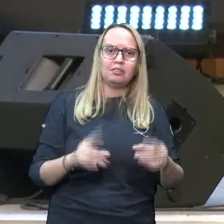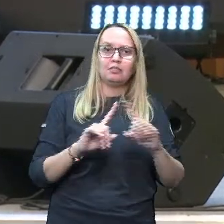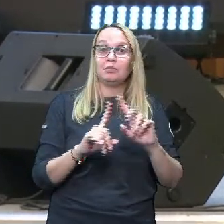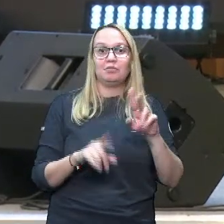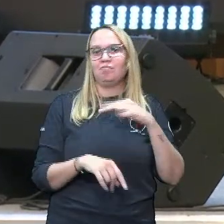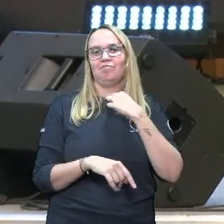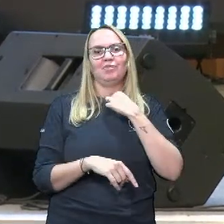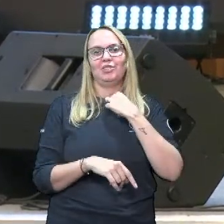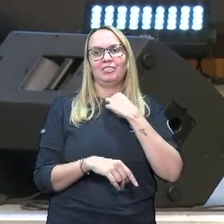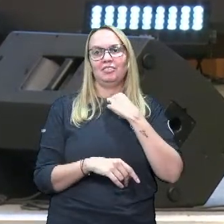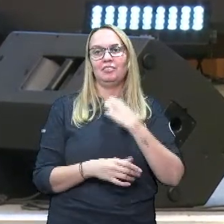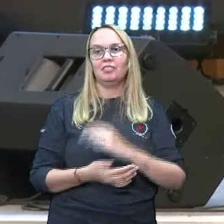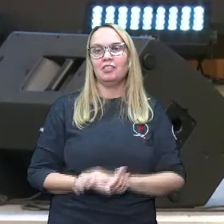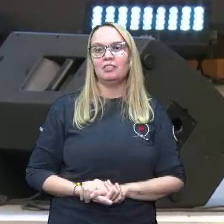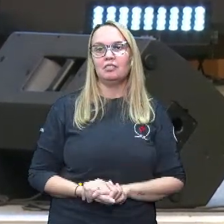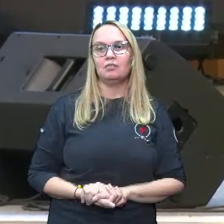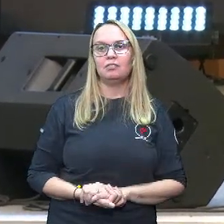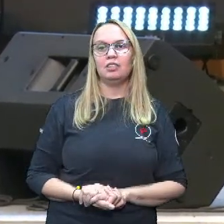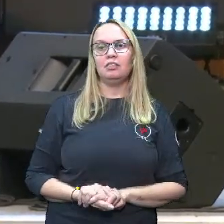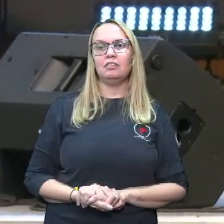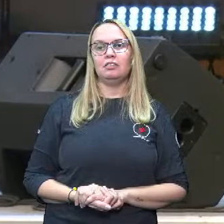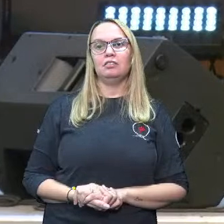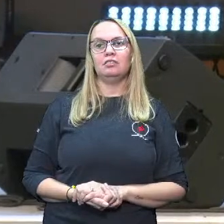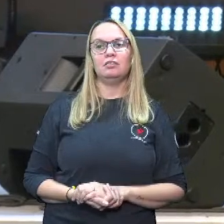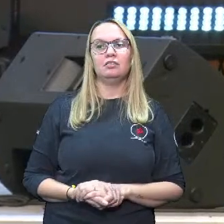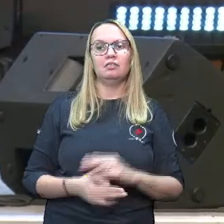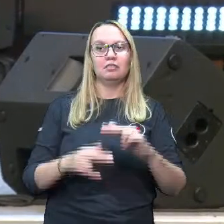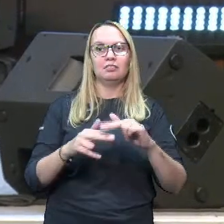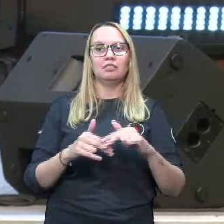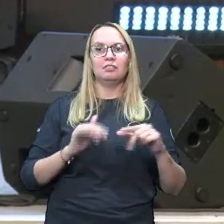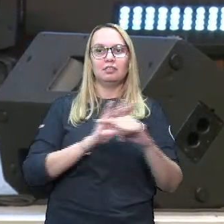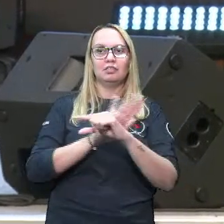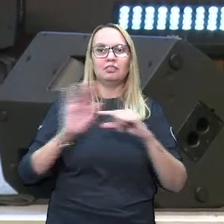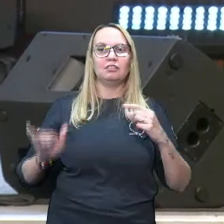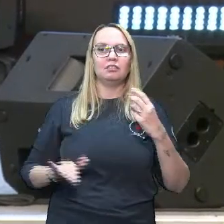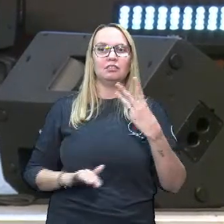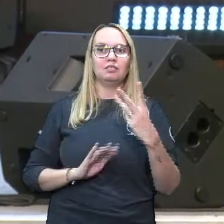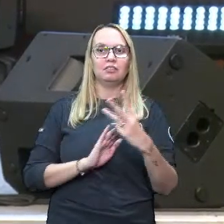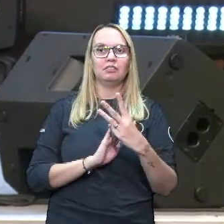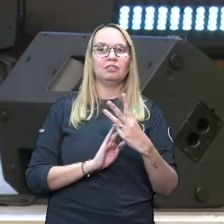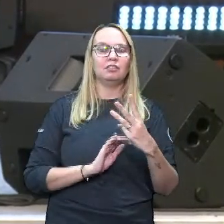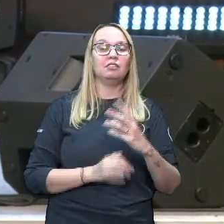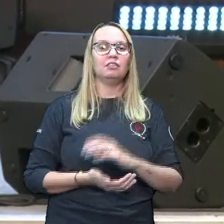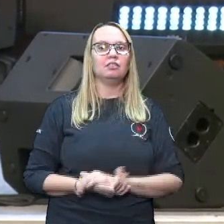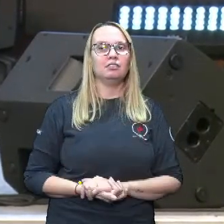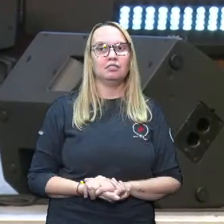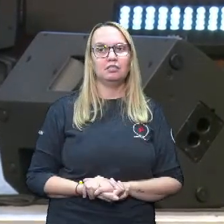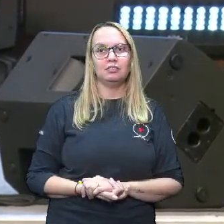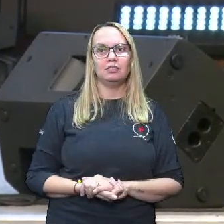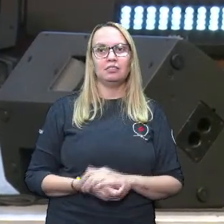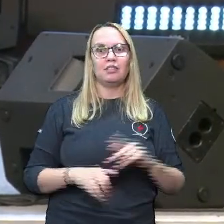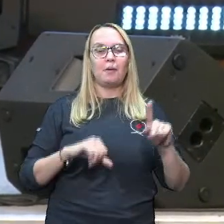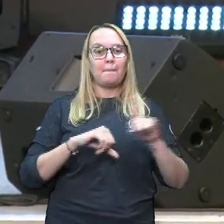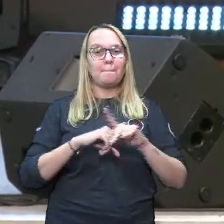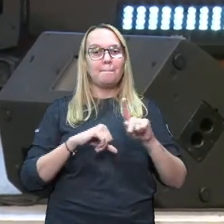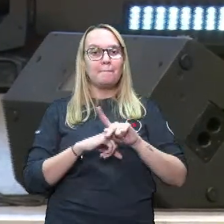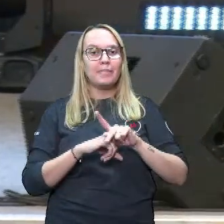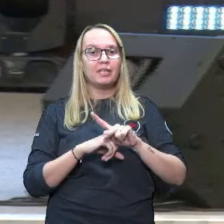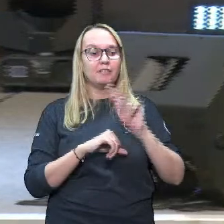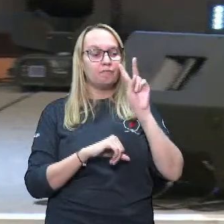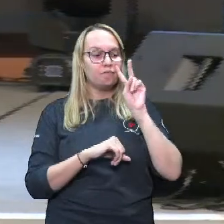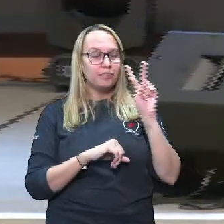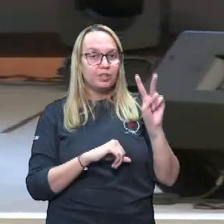fazer isso. Por quê, pastor? Por causa do verso 3 de João 21, que diz que Pedro olhou para os companheiros